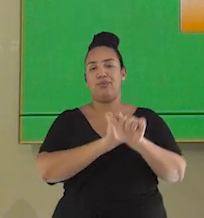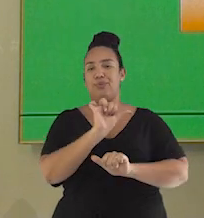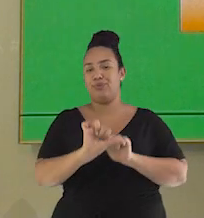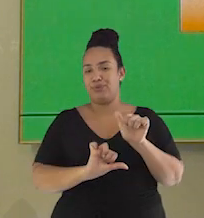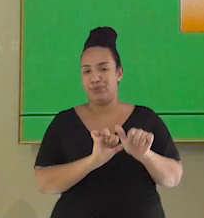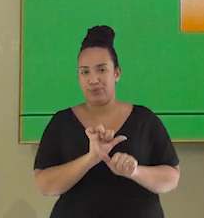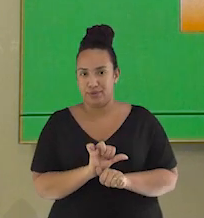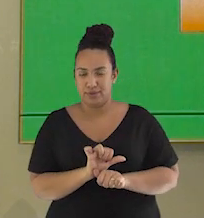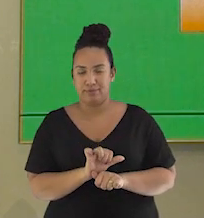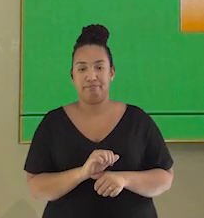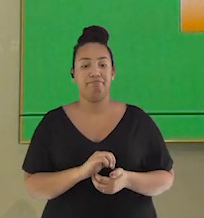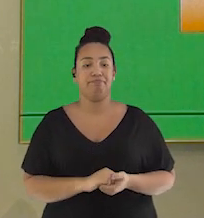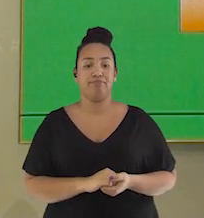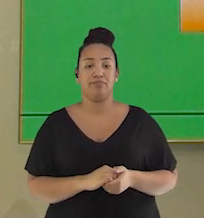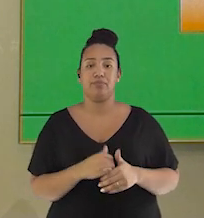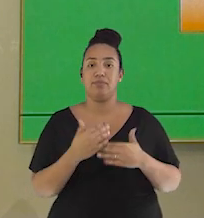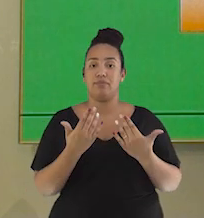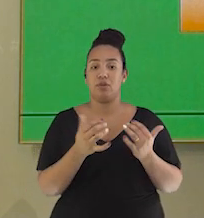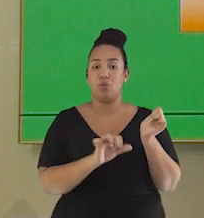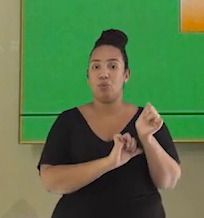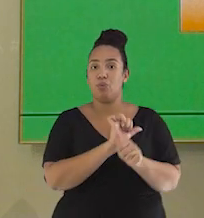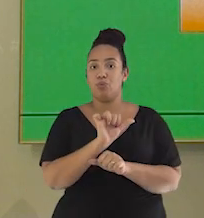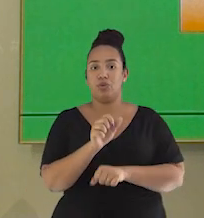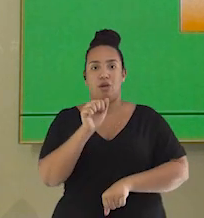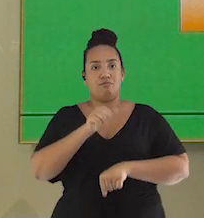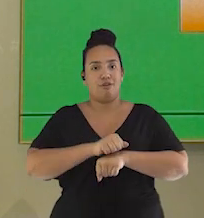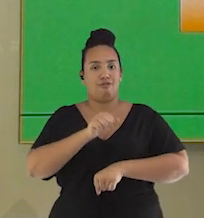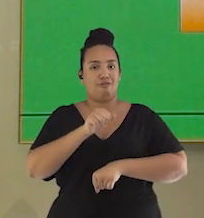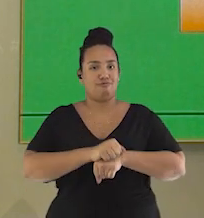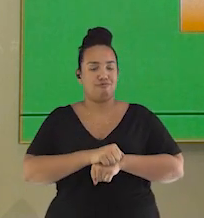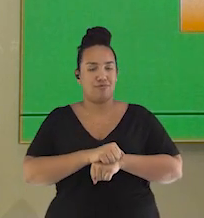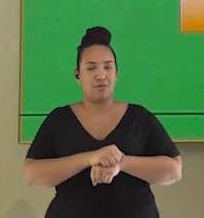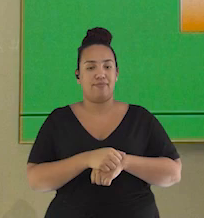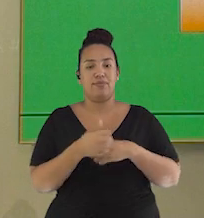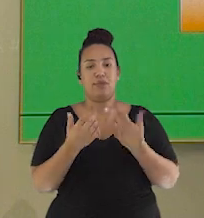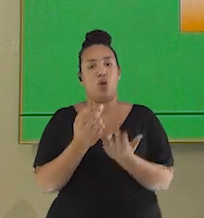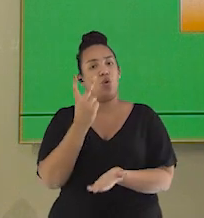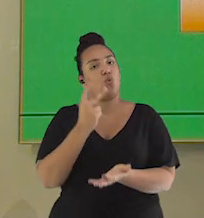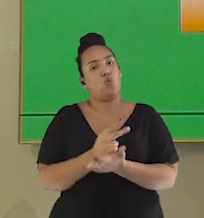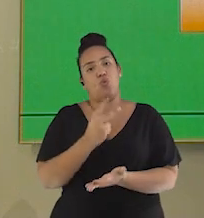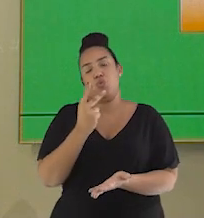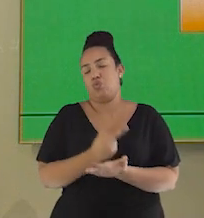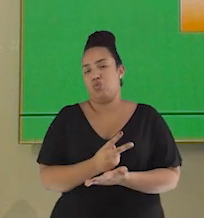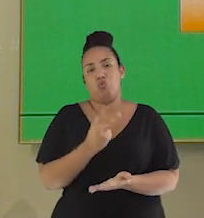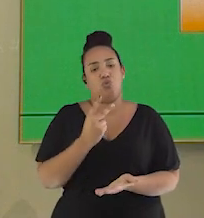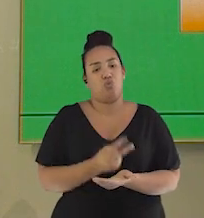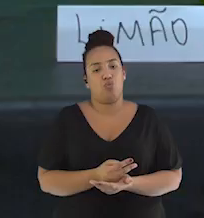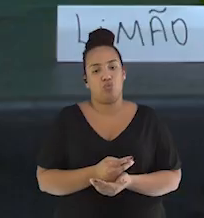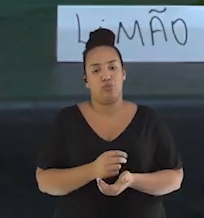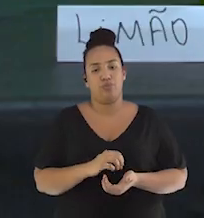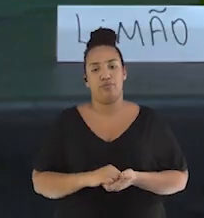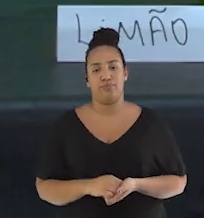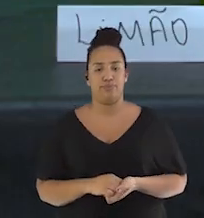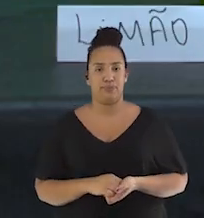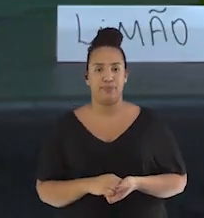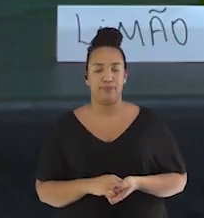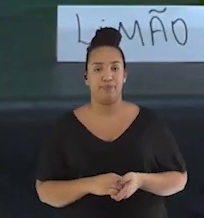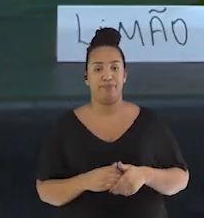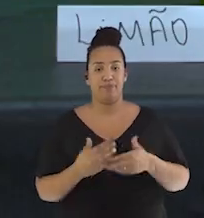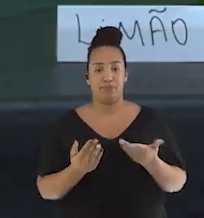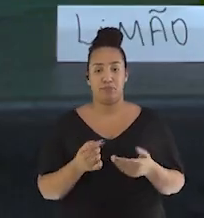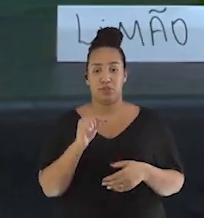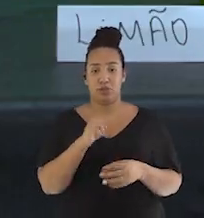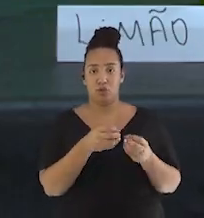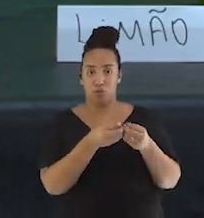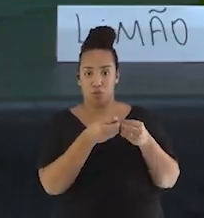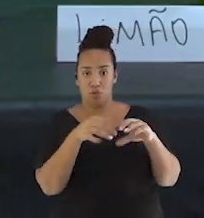faz passar para o estado sólido e dessa forma é permanente. Ou seja, o ovo